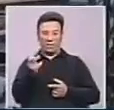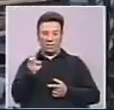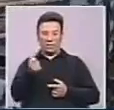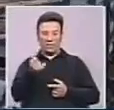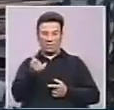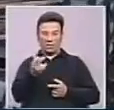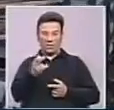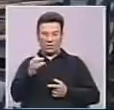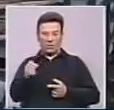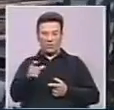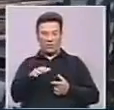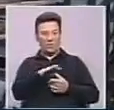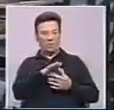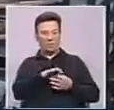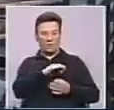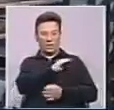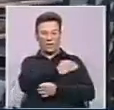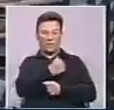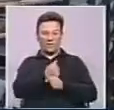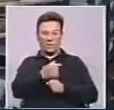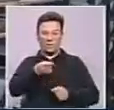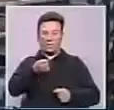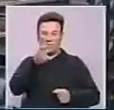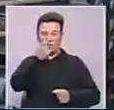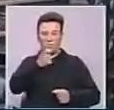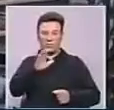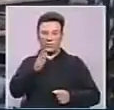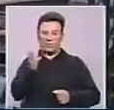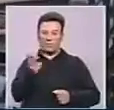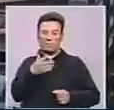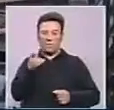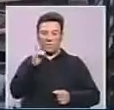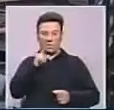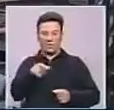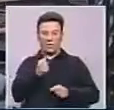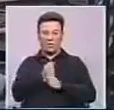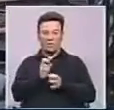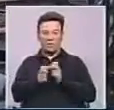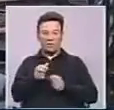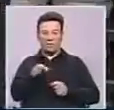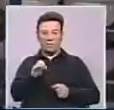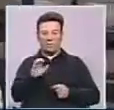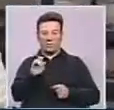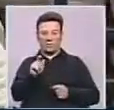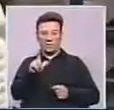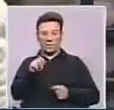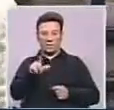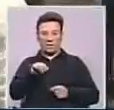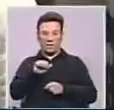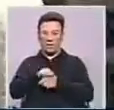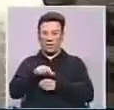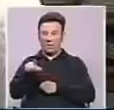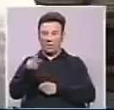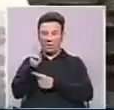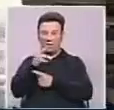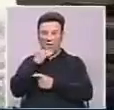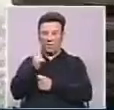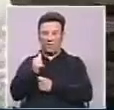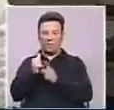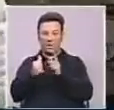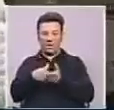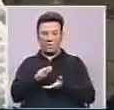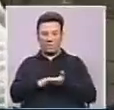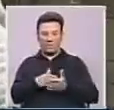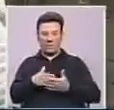de Aveiro, trabalham 90 pessoas, na maioria mulheres. Aqui fabrica-se sobretudo porcelana doméstica e decorativa, mas há uma